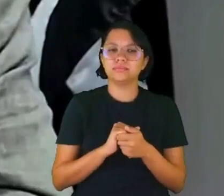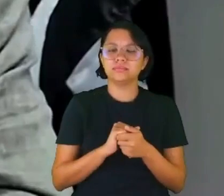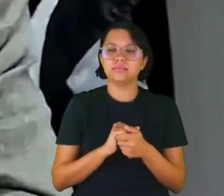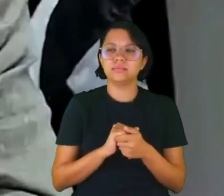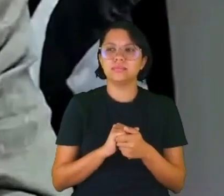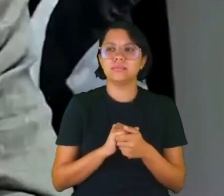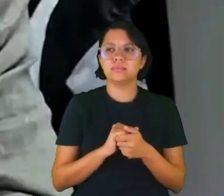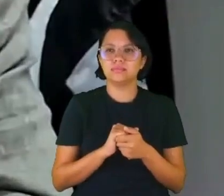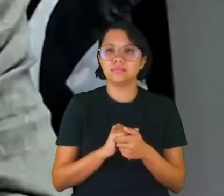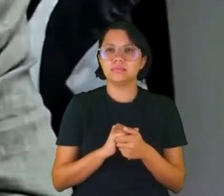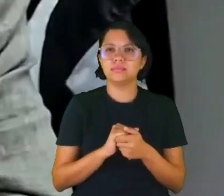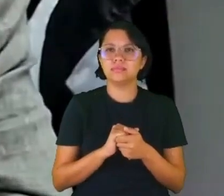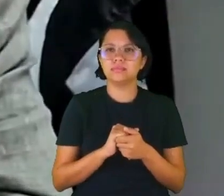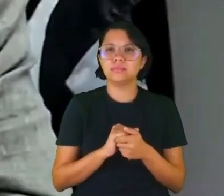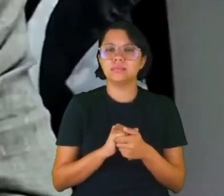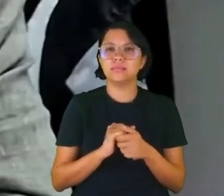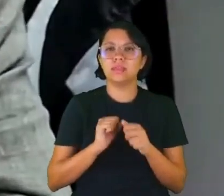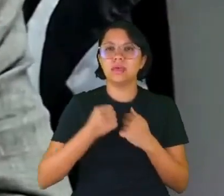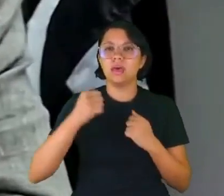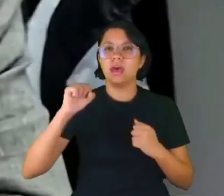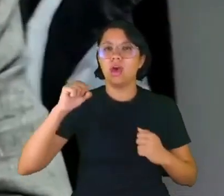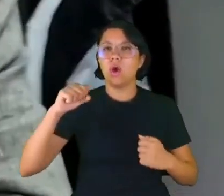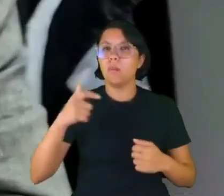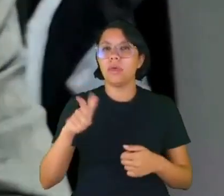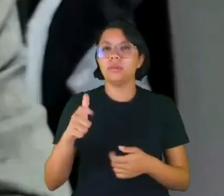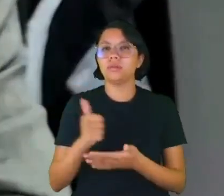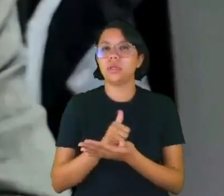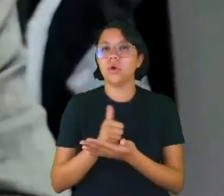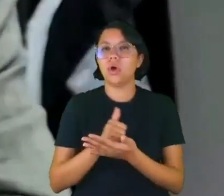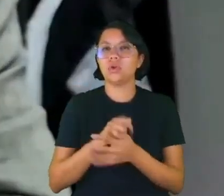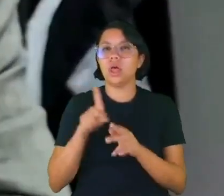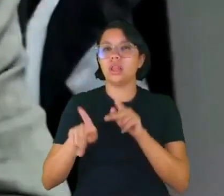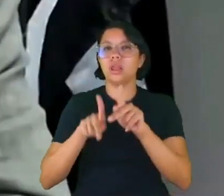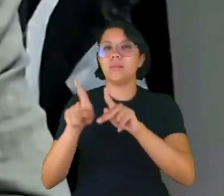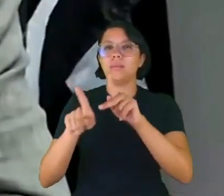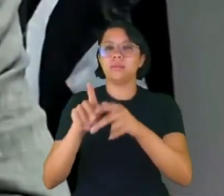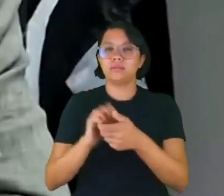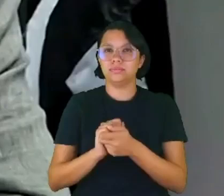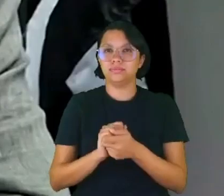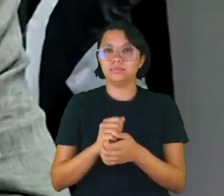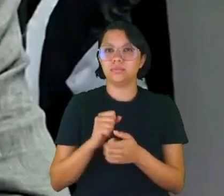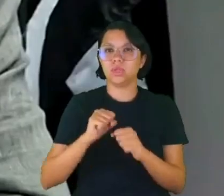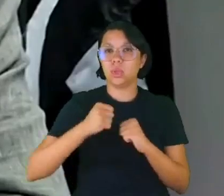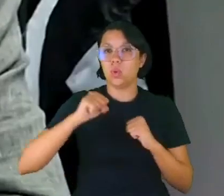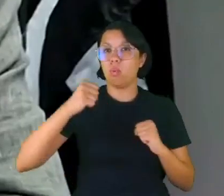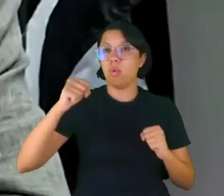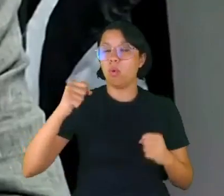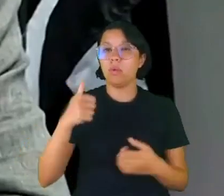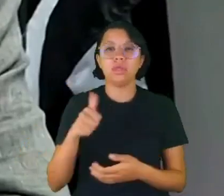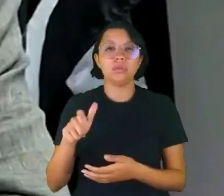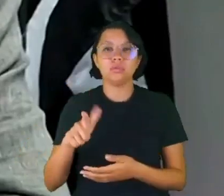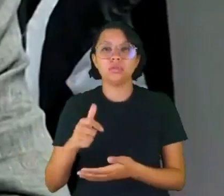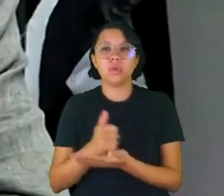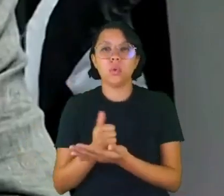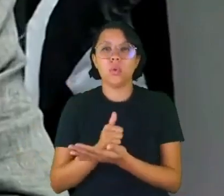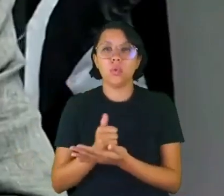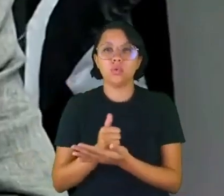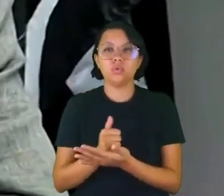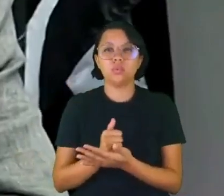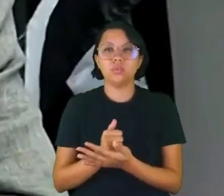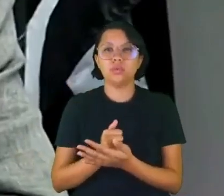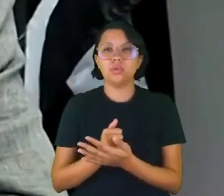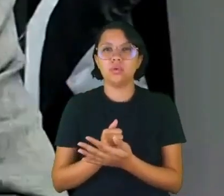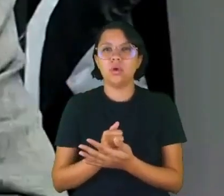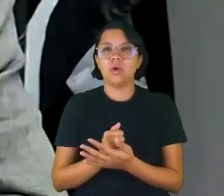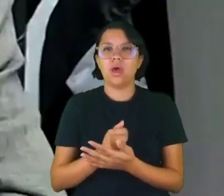Foram colocadas a ele. O aumento incontrolado da população, o aumento incontrolado da degradação do meio